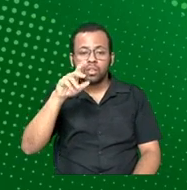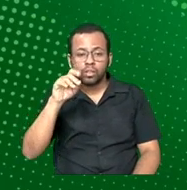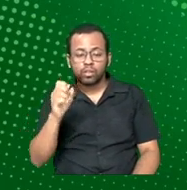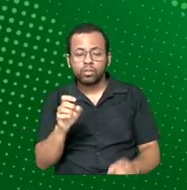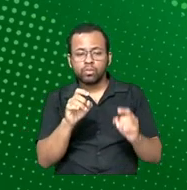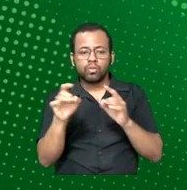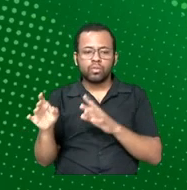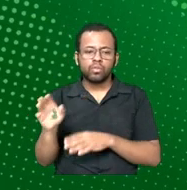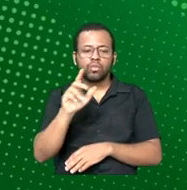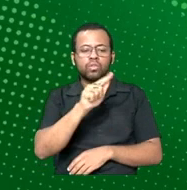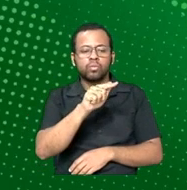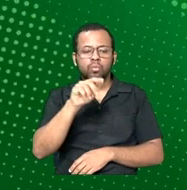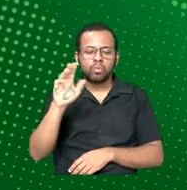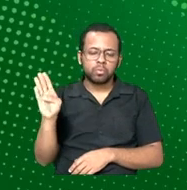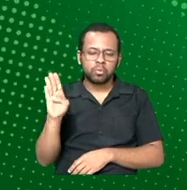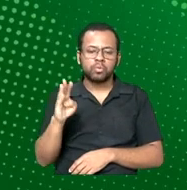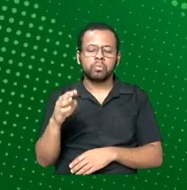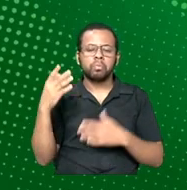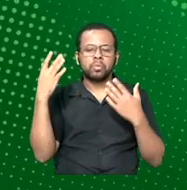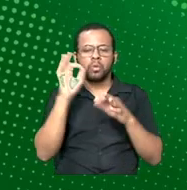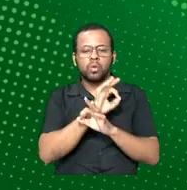no GBarbosa Francisco